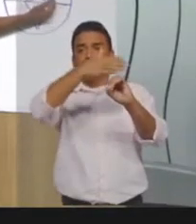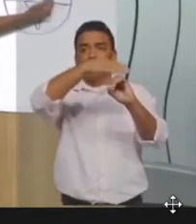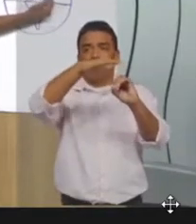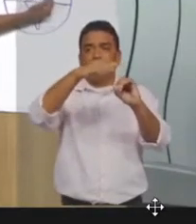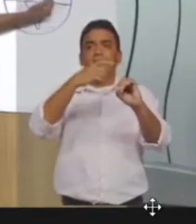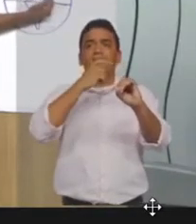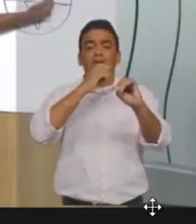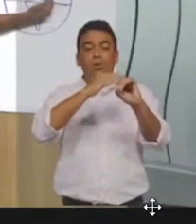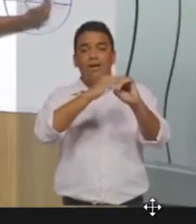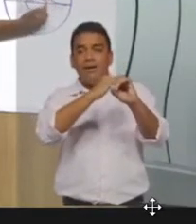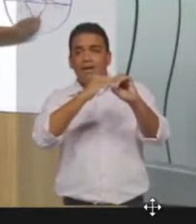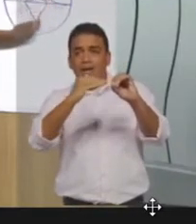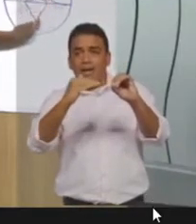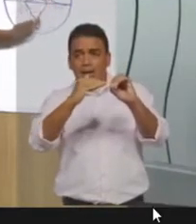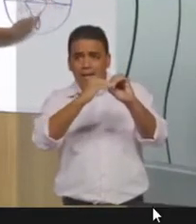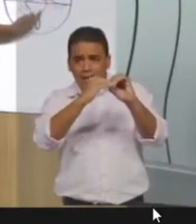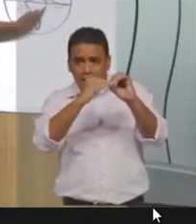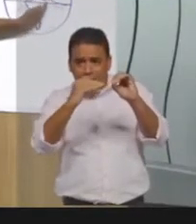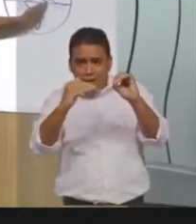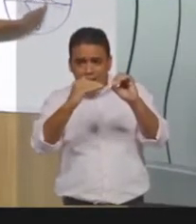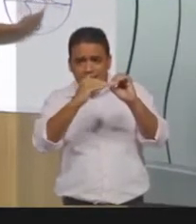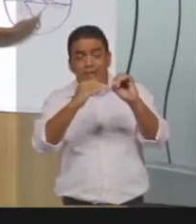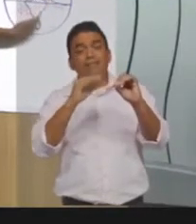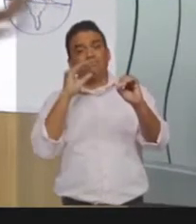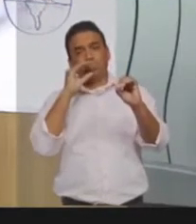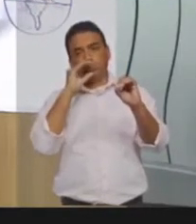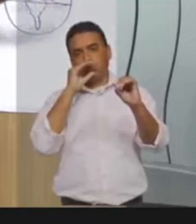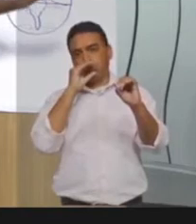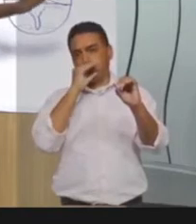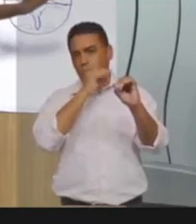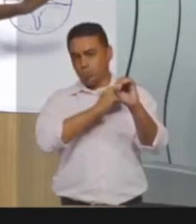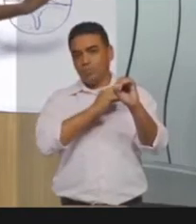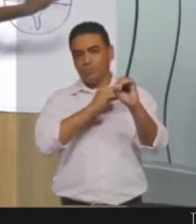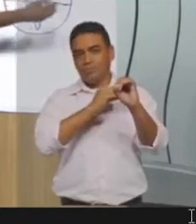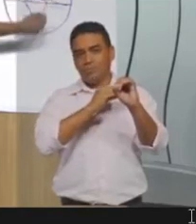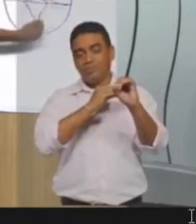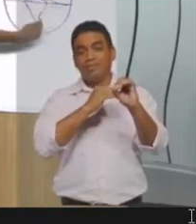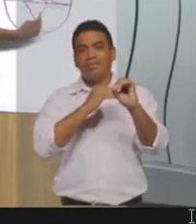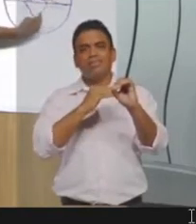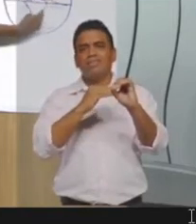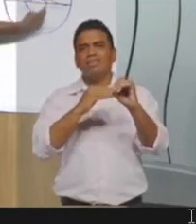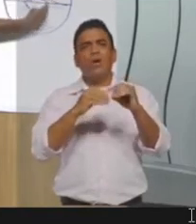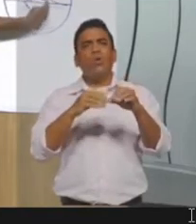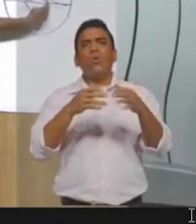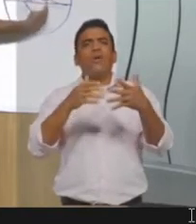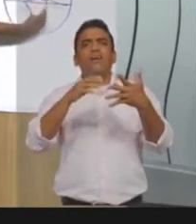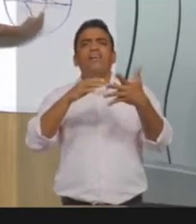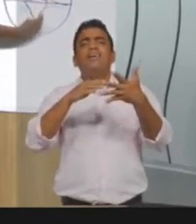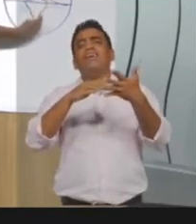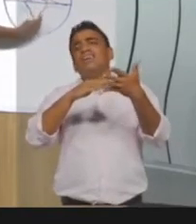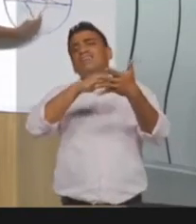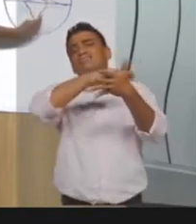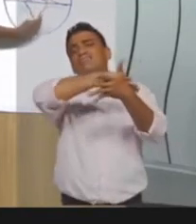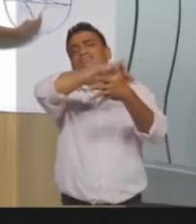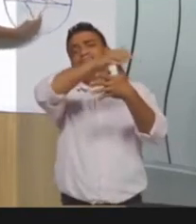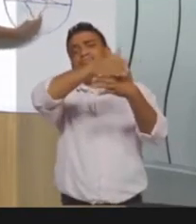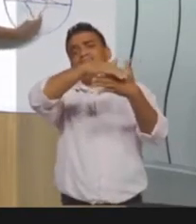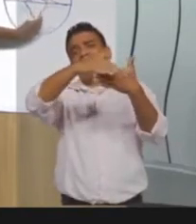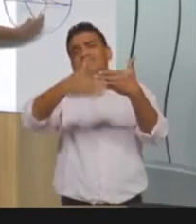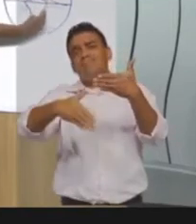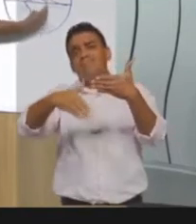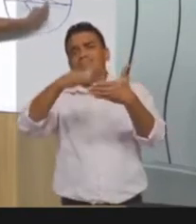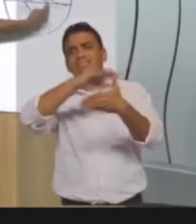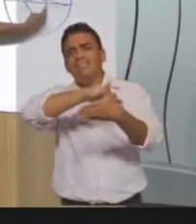elas chegam numa região costeira, ou seja, numa região que entra em contato com o mar, essa região